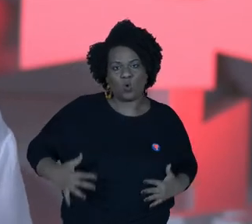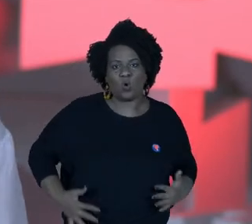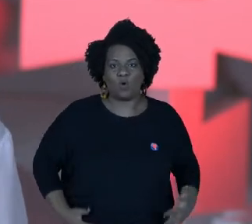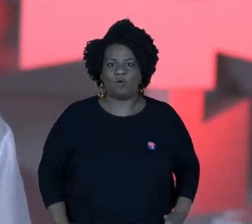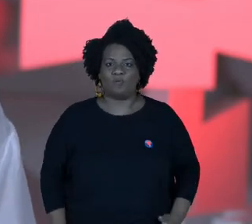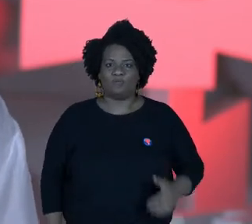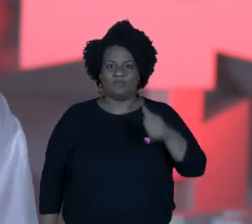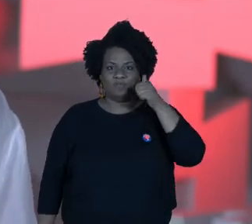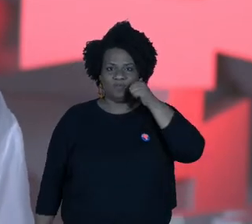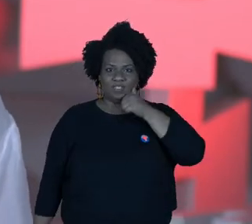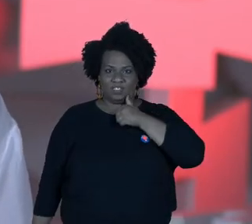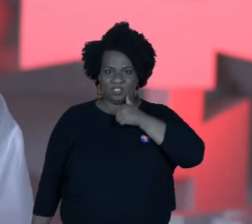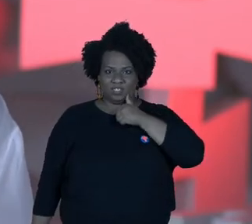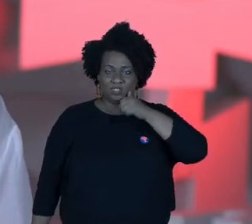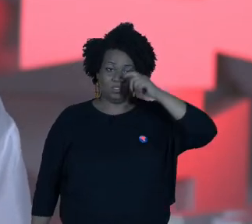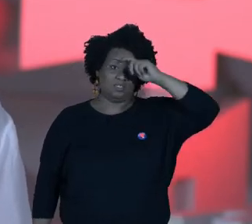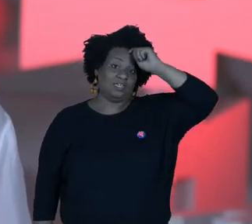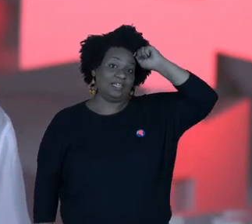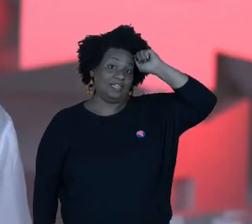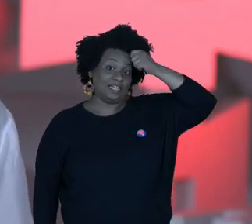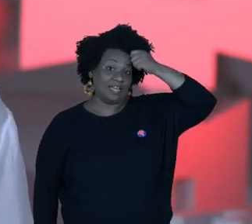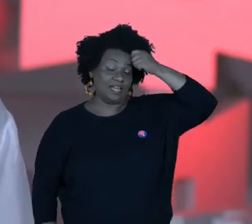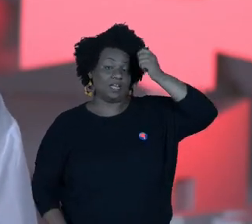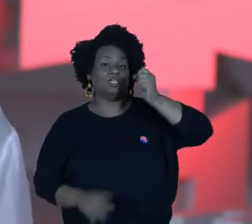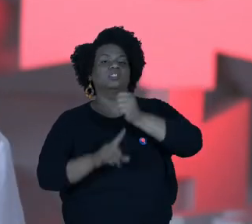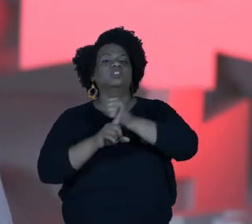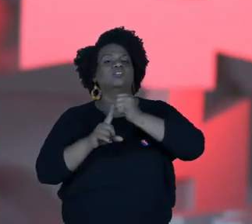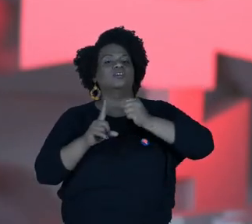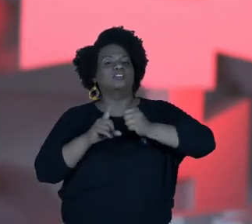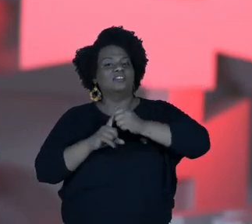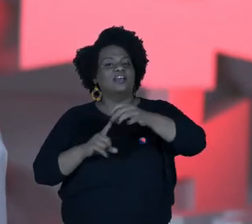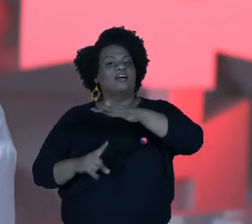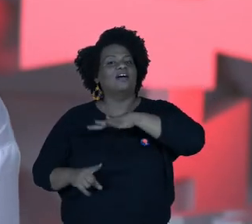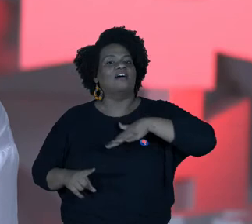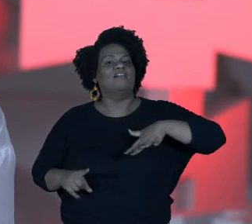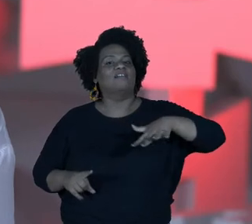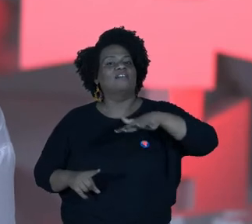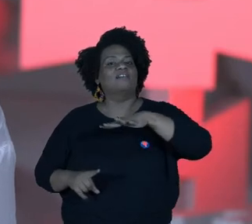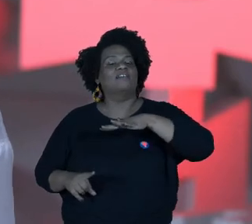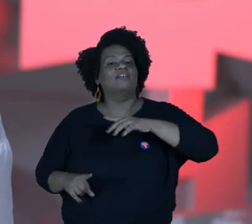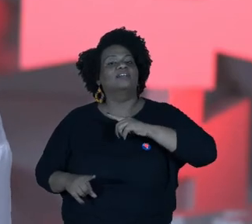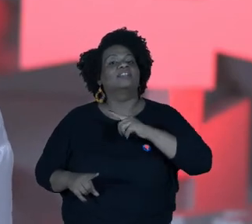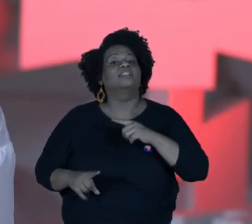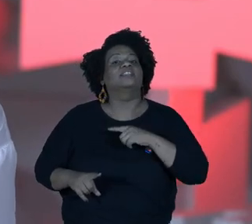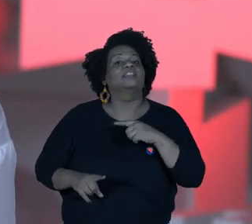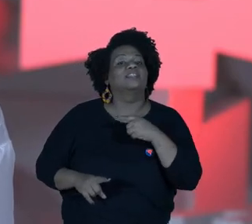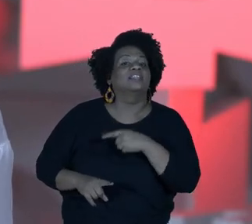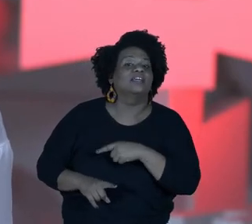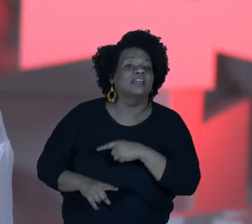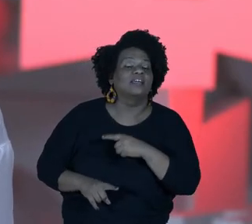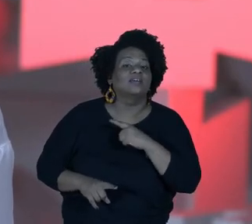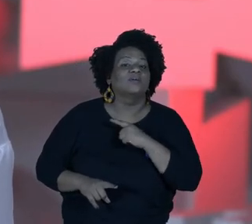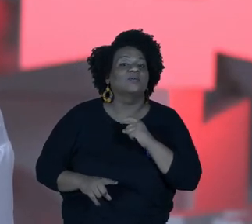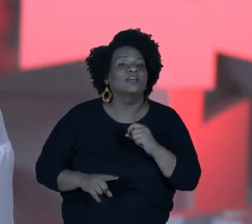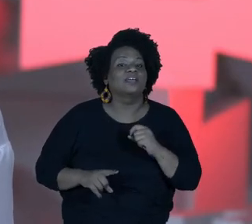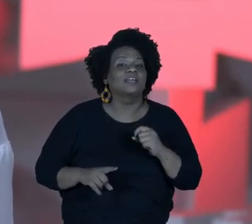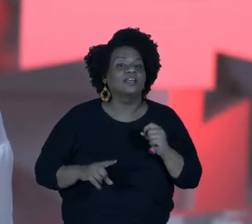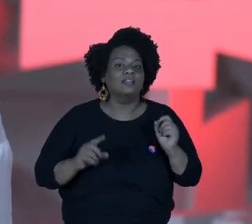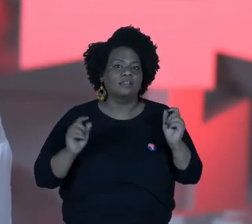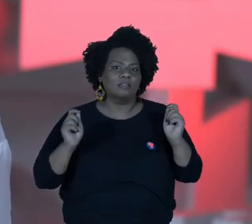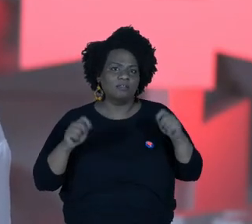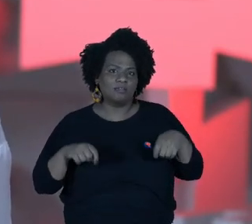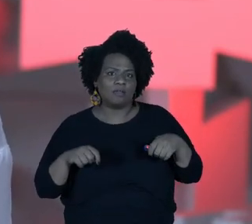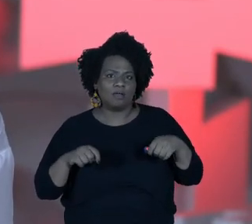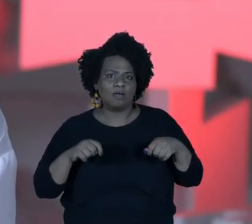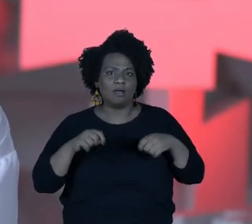ao corpo negro, à questão social. A gente tem aqui uma forma de colocação